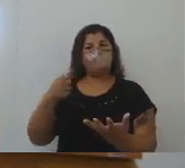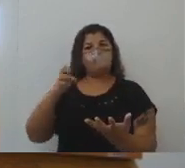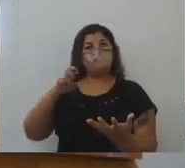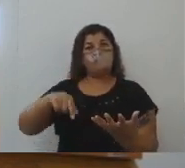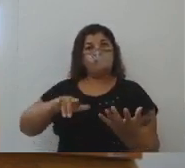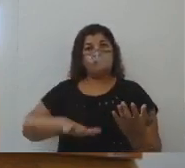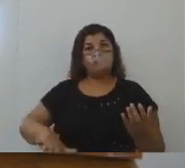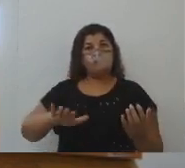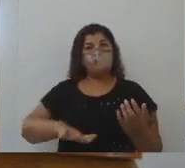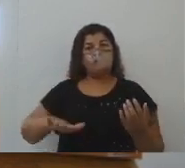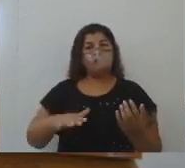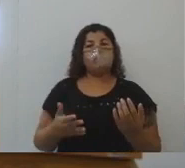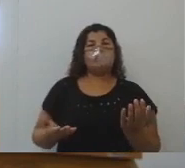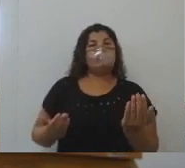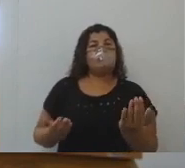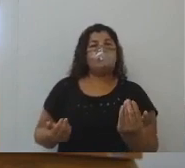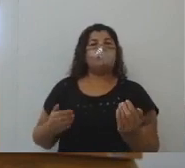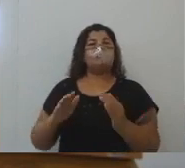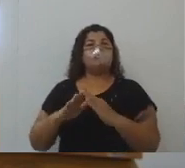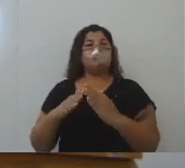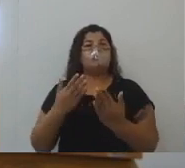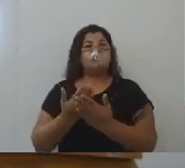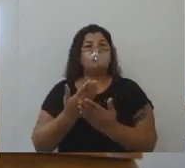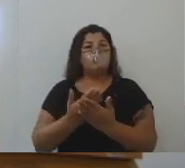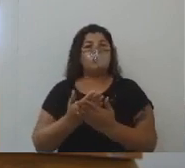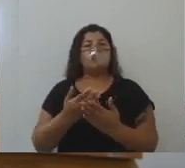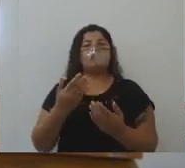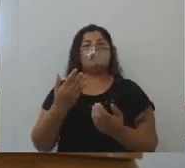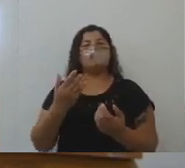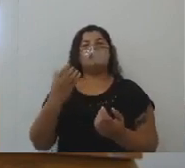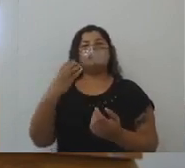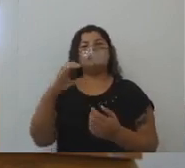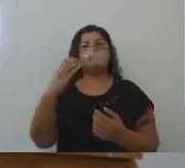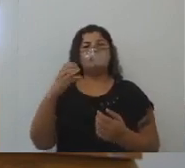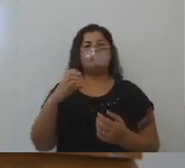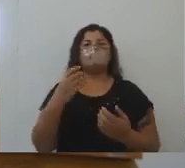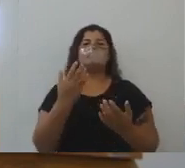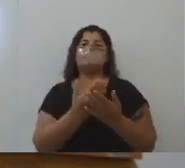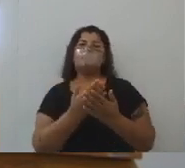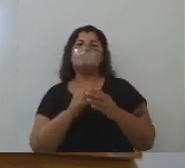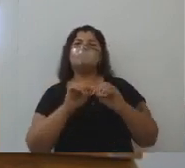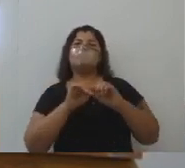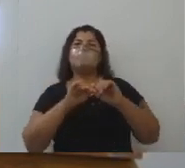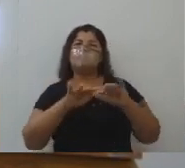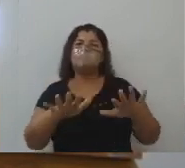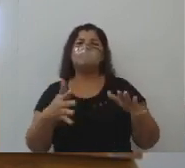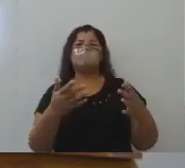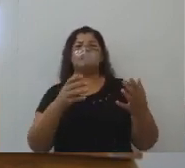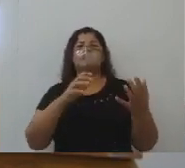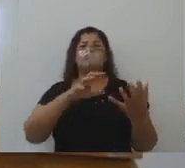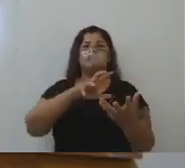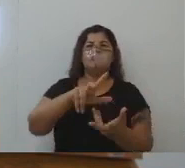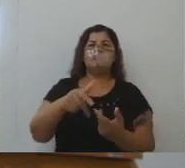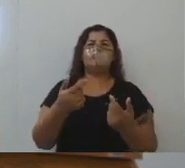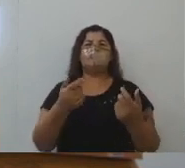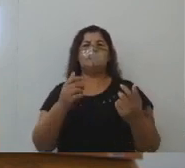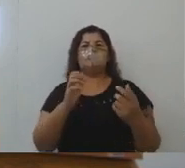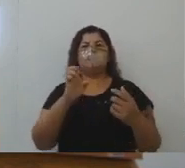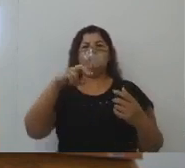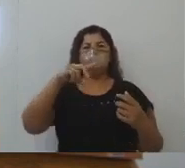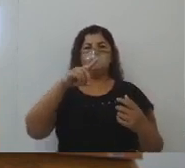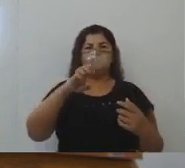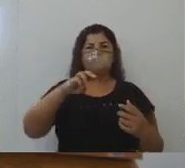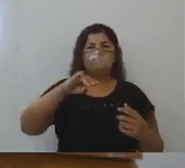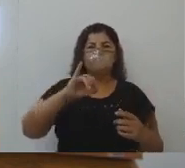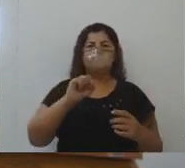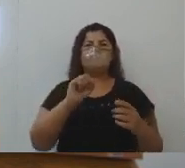da adolescência, lá na escola, nas aulas de ciências, a gente estuda, né, pandemia, endemia, epidemia, são coisas que está